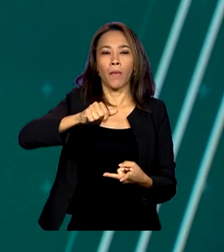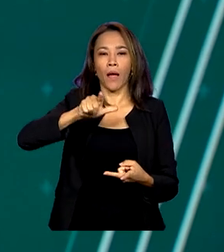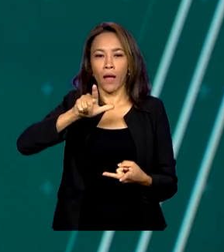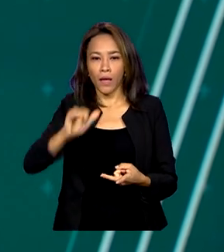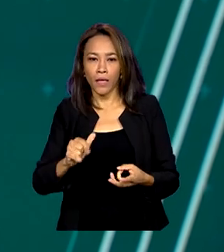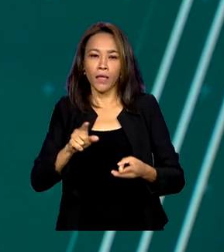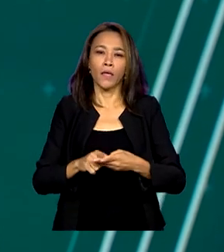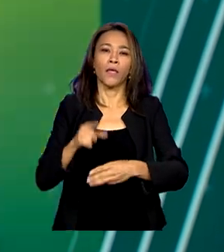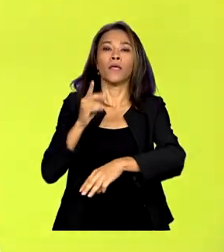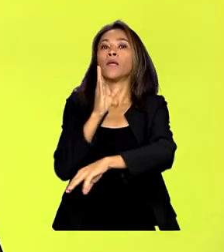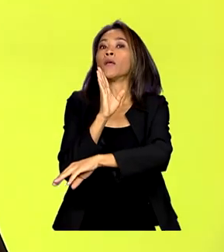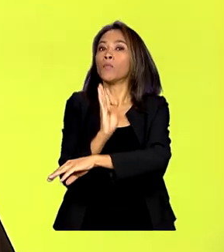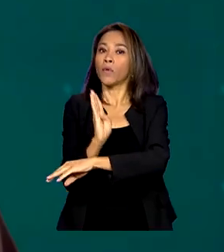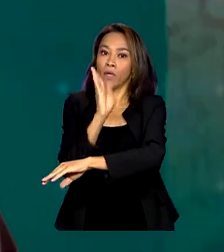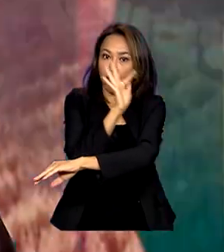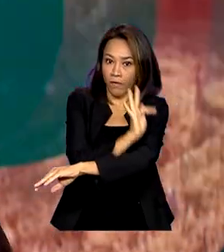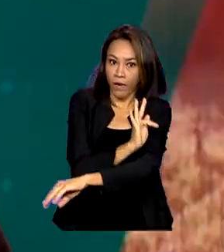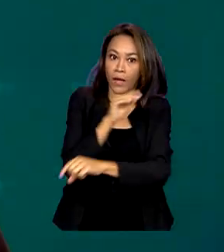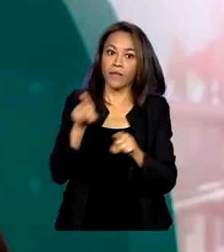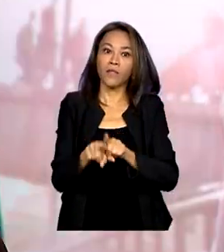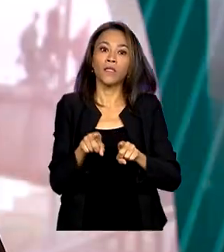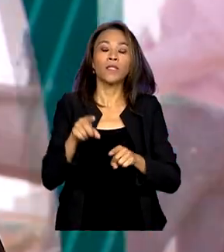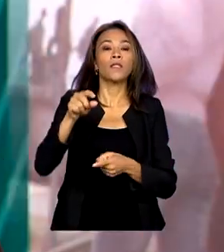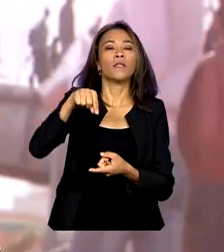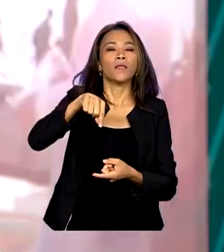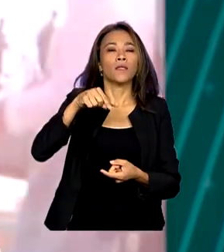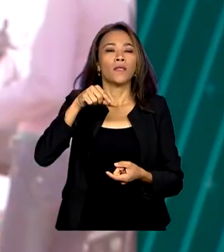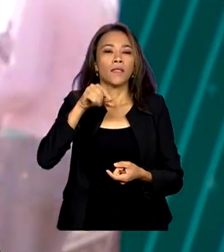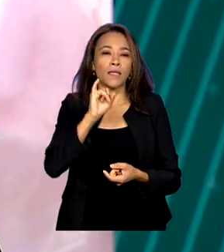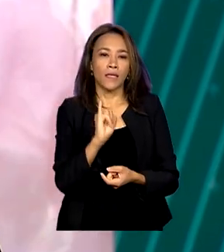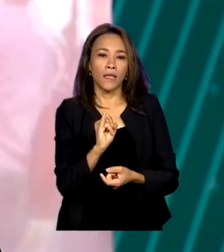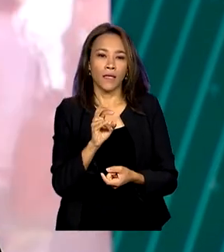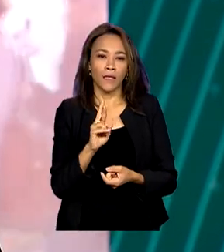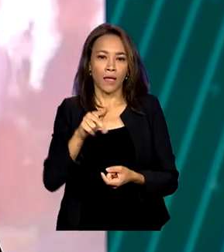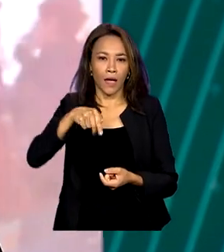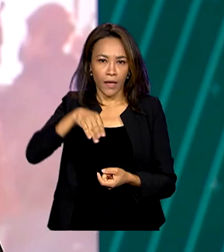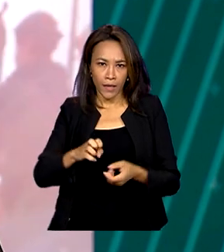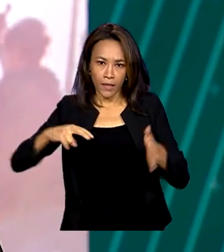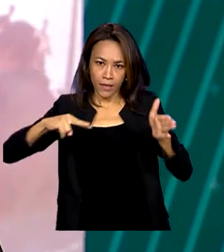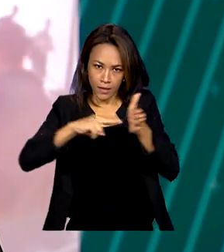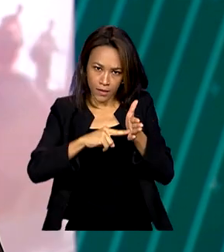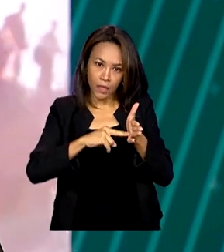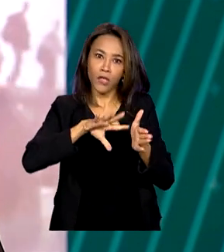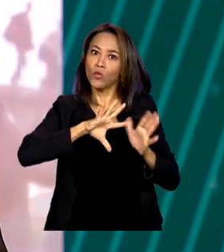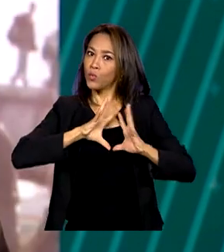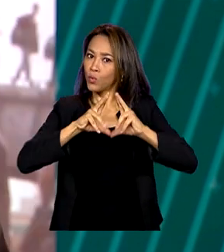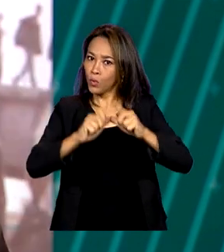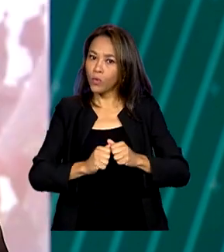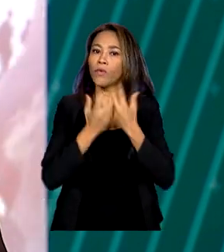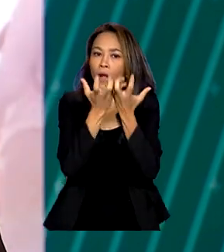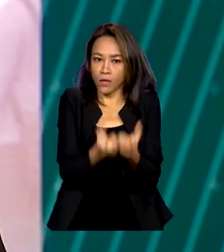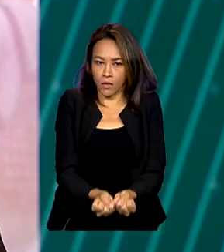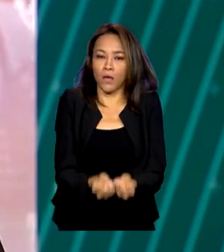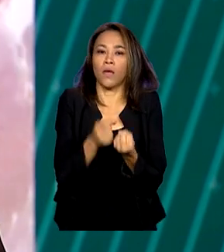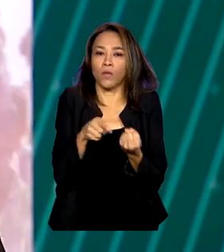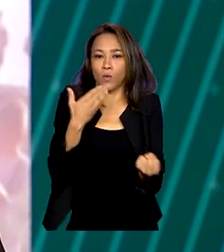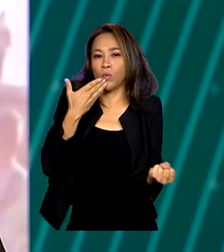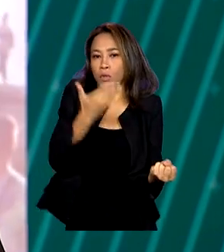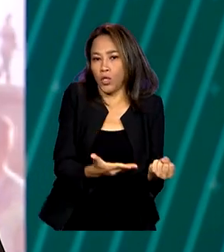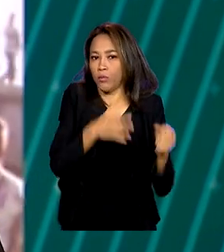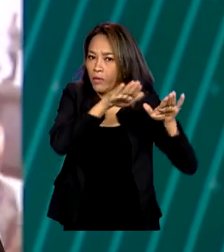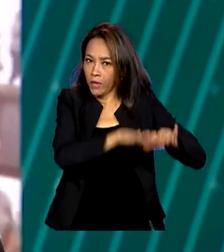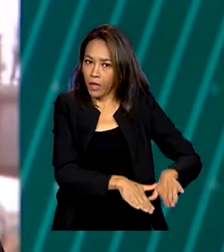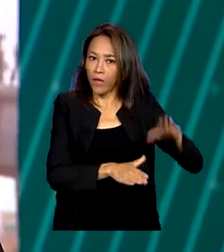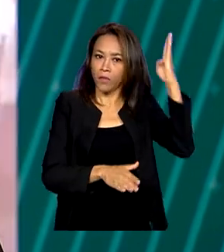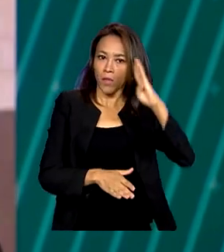Iraque e Síria. No total, 645 solicitações foram aceitas. A concessão de